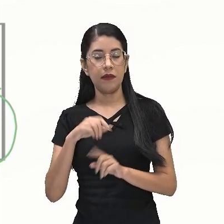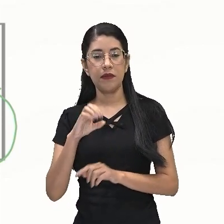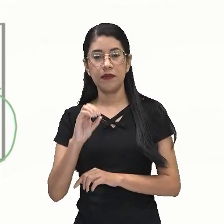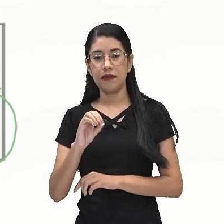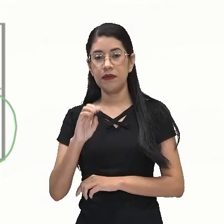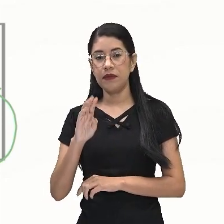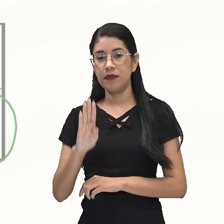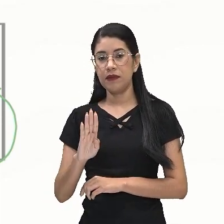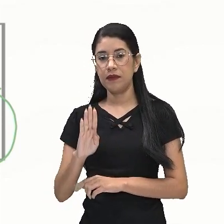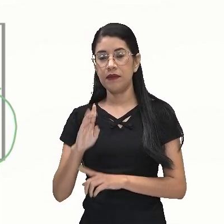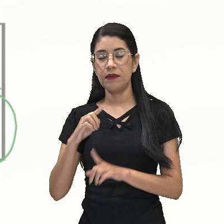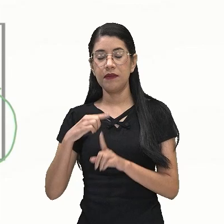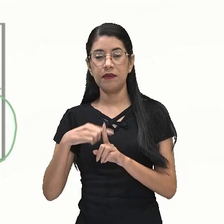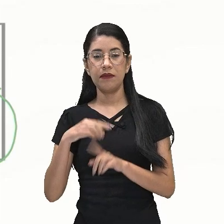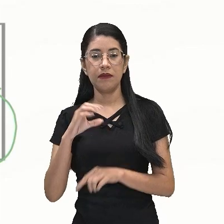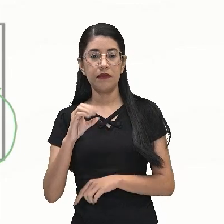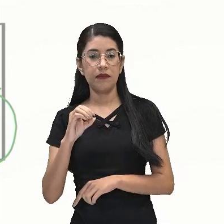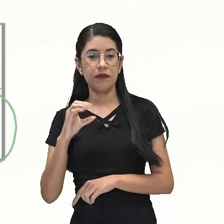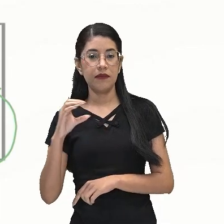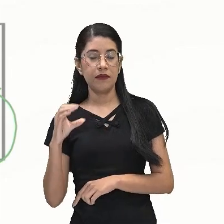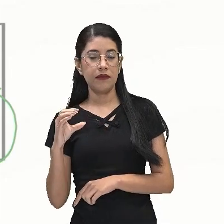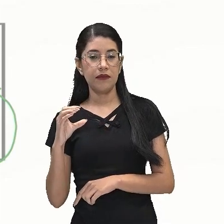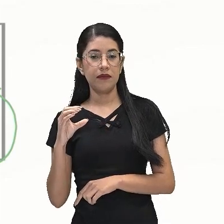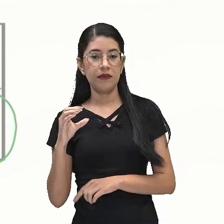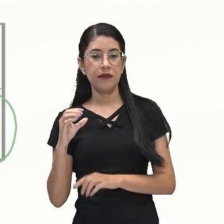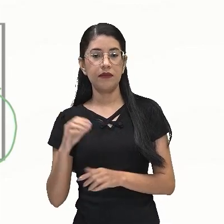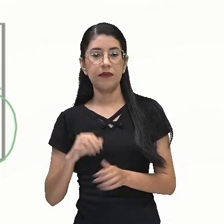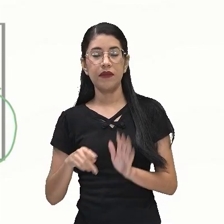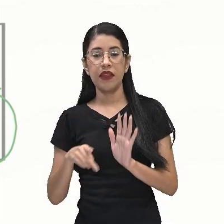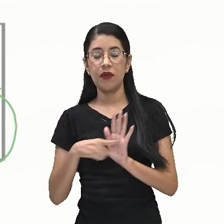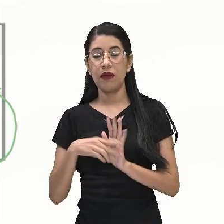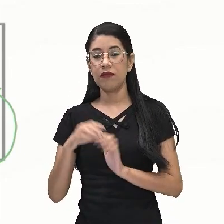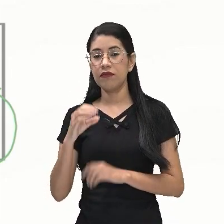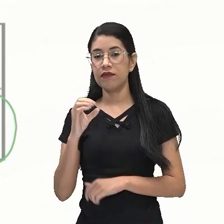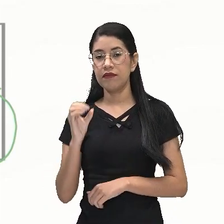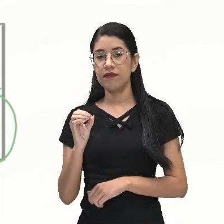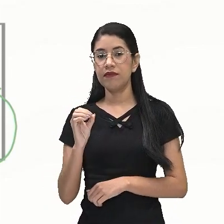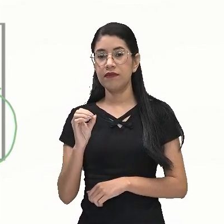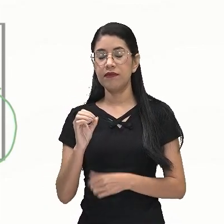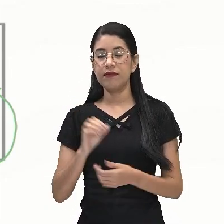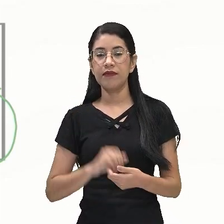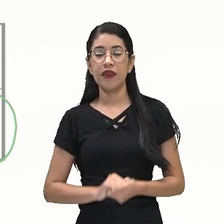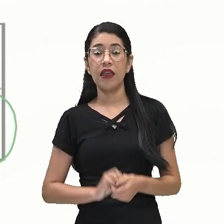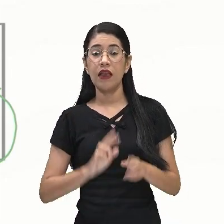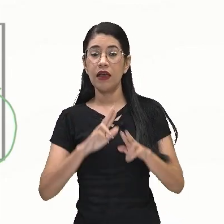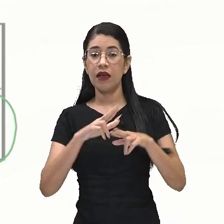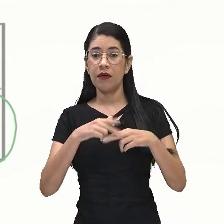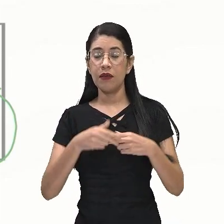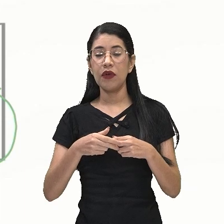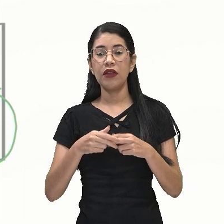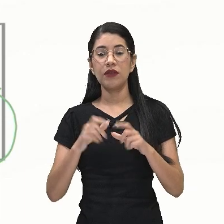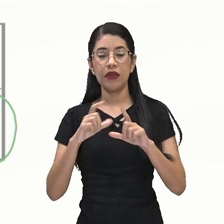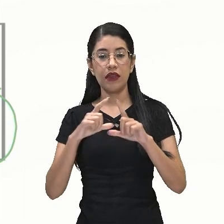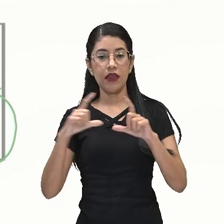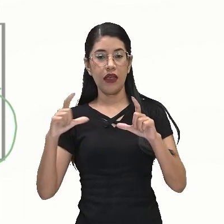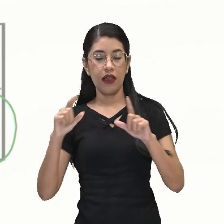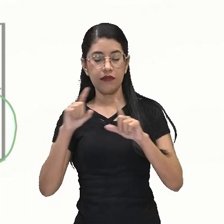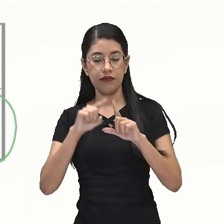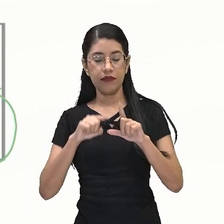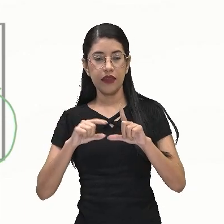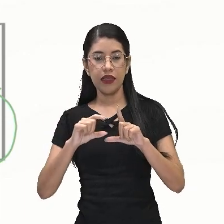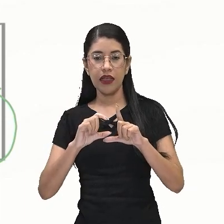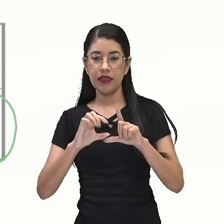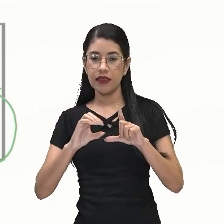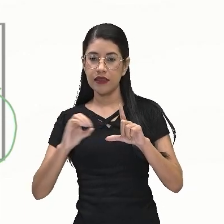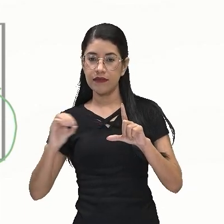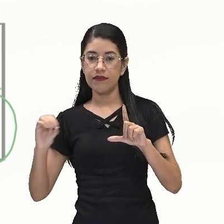0B, mais 0C, e é igual a 0. Por isso que todos os meus elementos aqui são